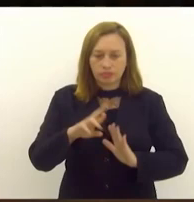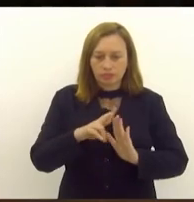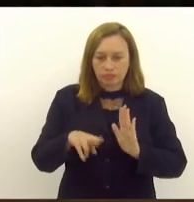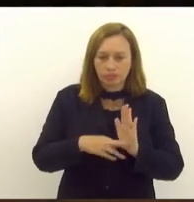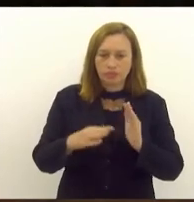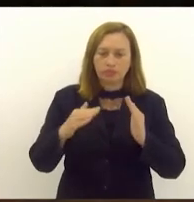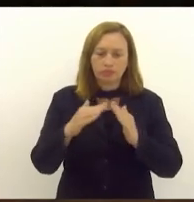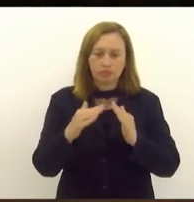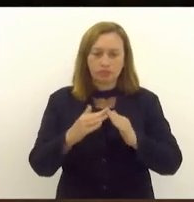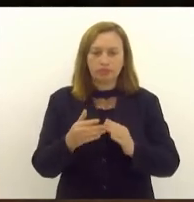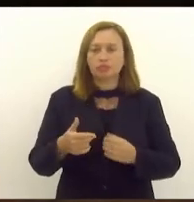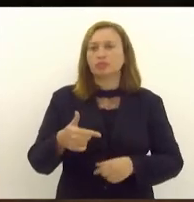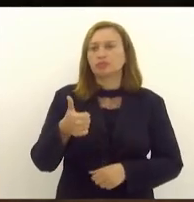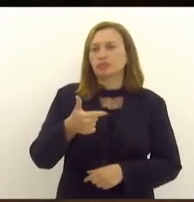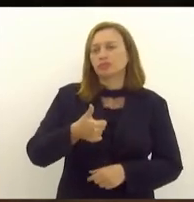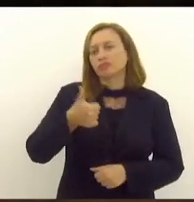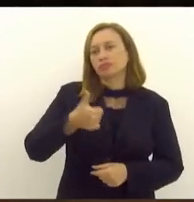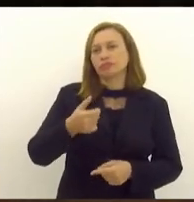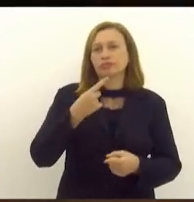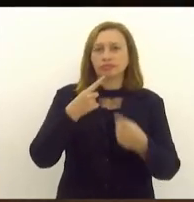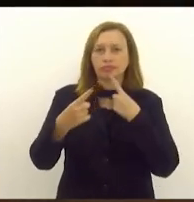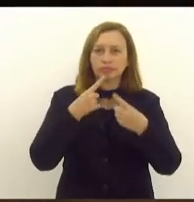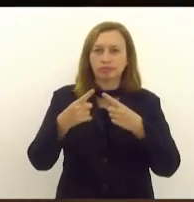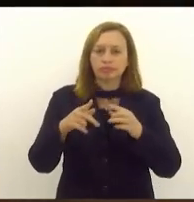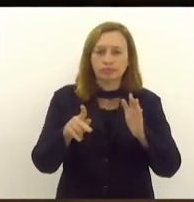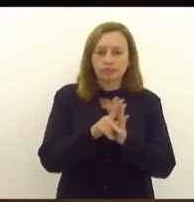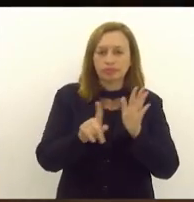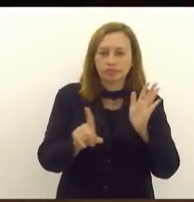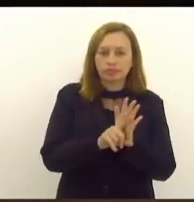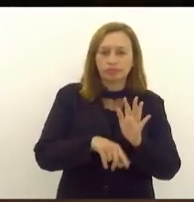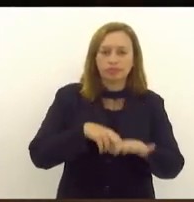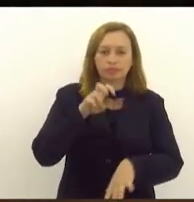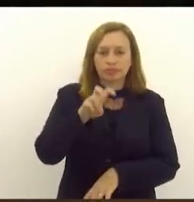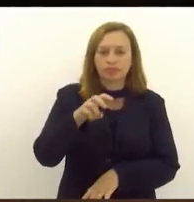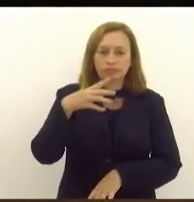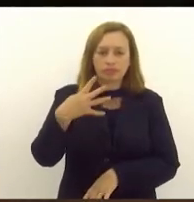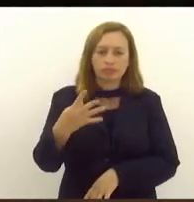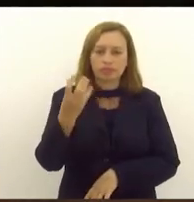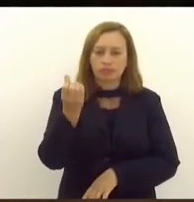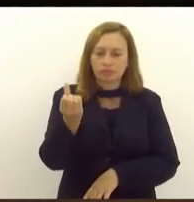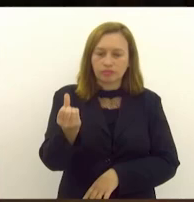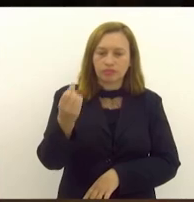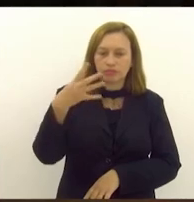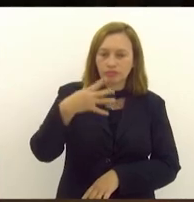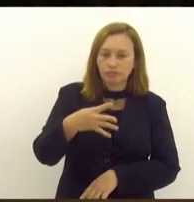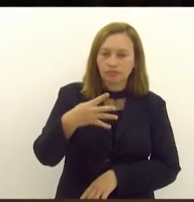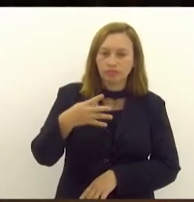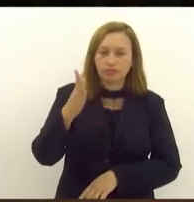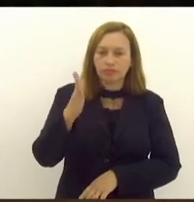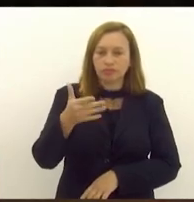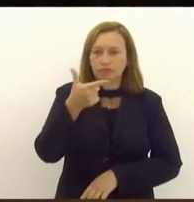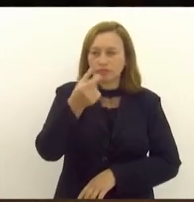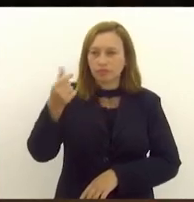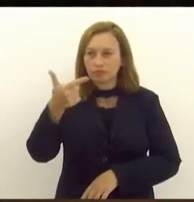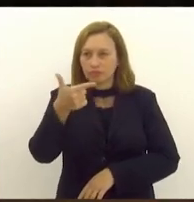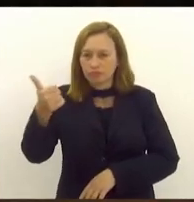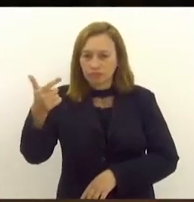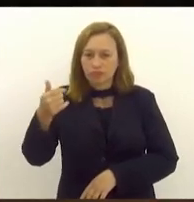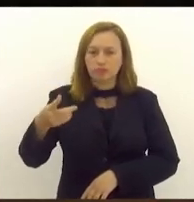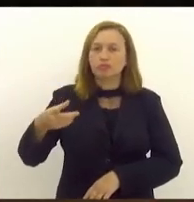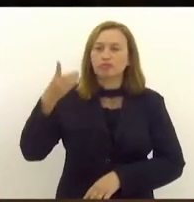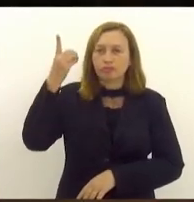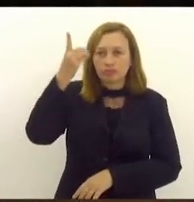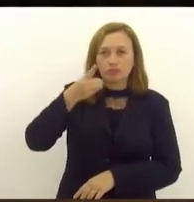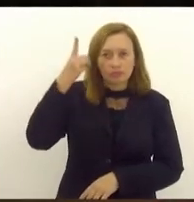entre a imitação ordinária em primeira discussão projeto de lei 5464 bairro 2022 de